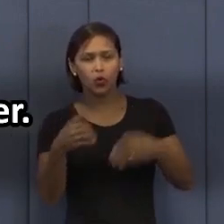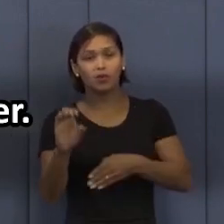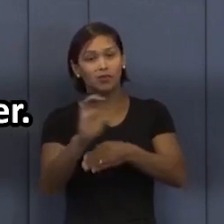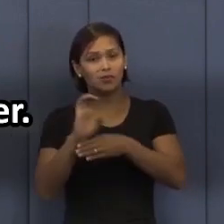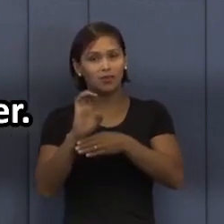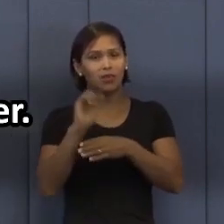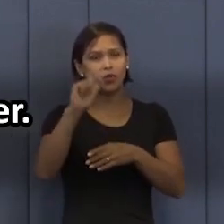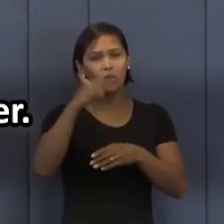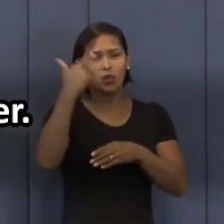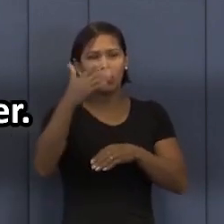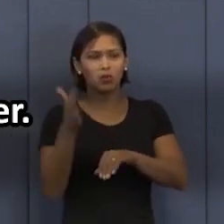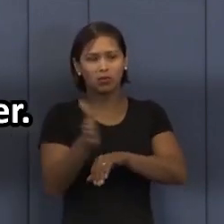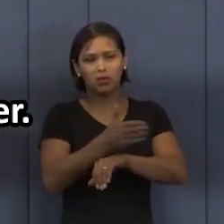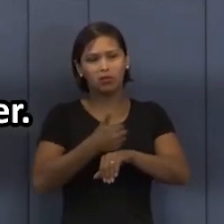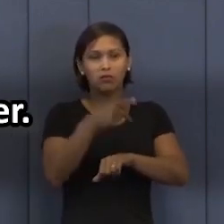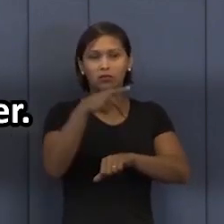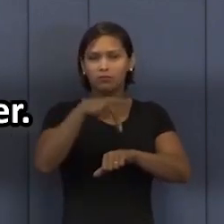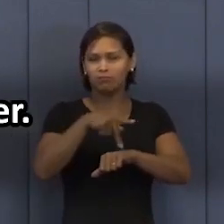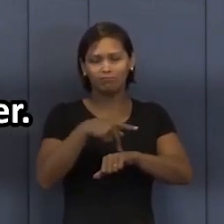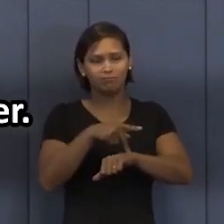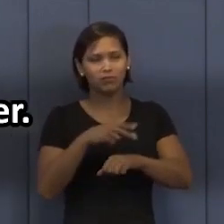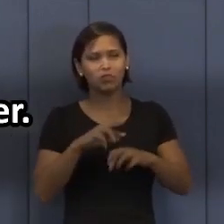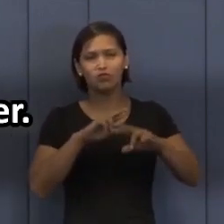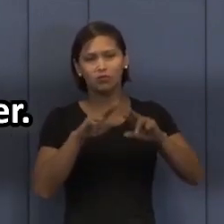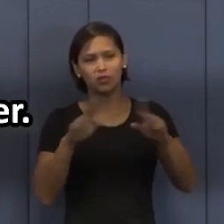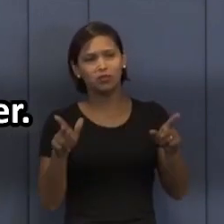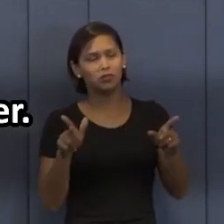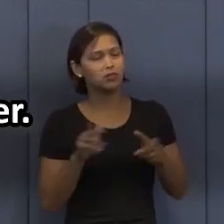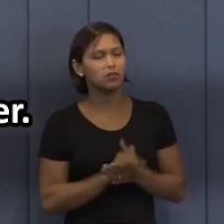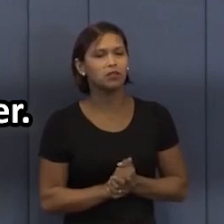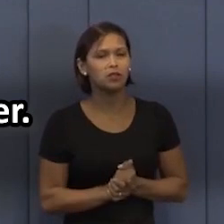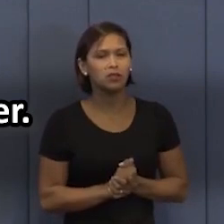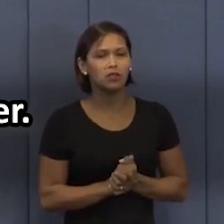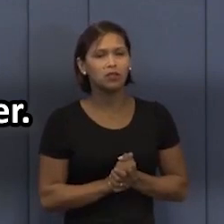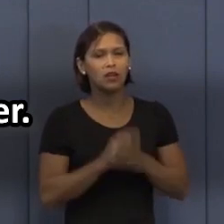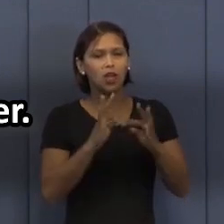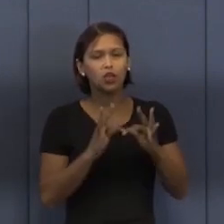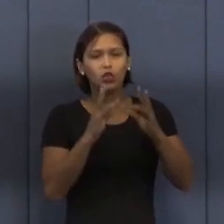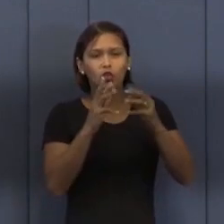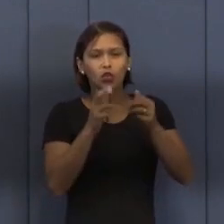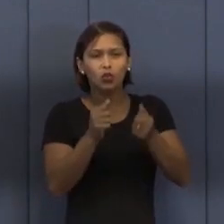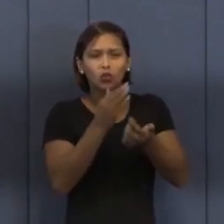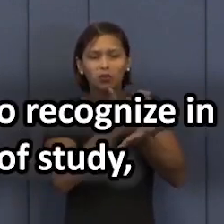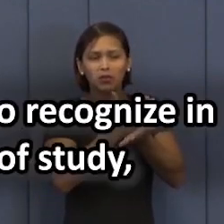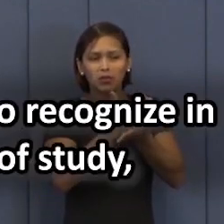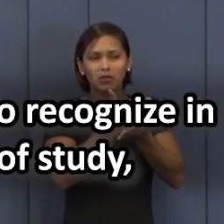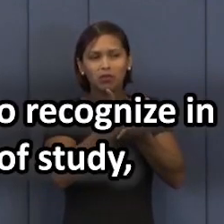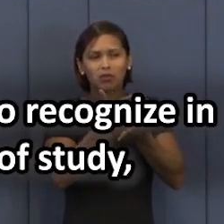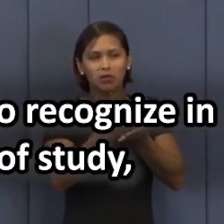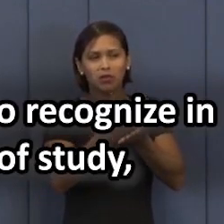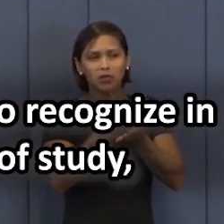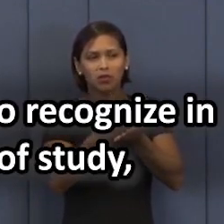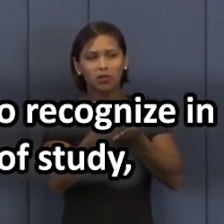Uma coisa é Estado, outra coisa é nação. O conceito de nação são coisas diferentes. E tudo que decorre